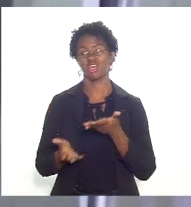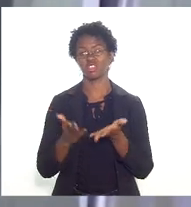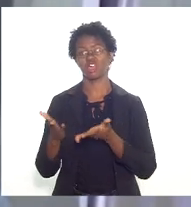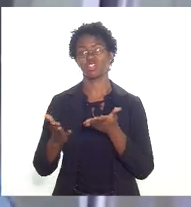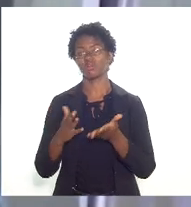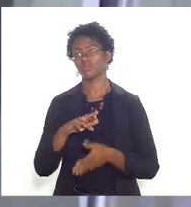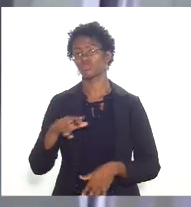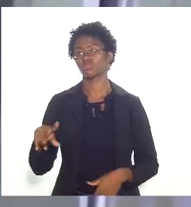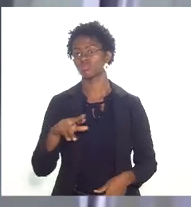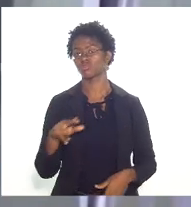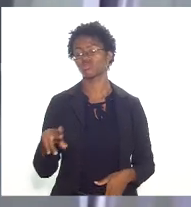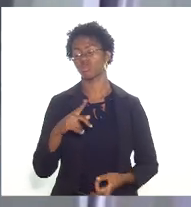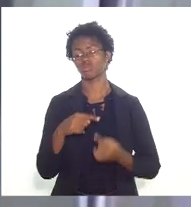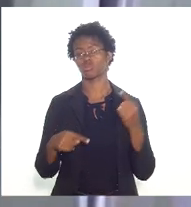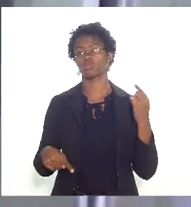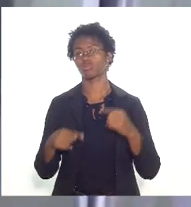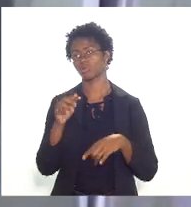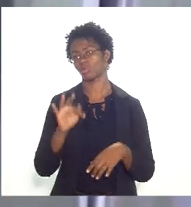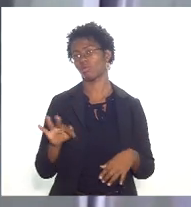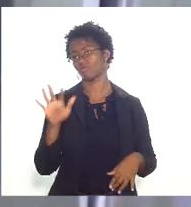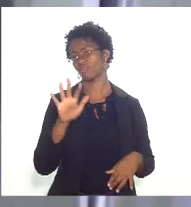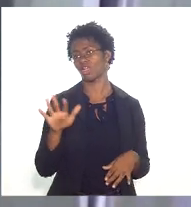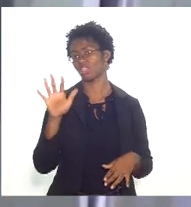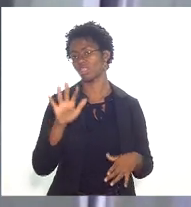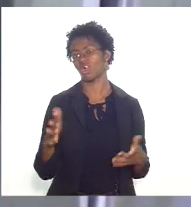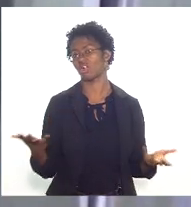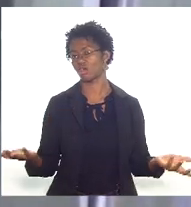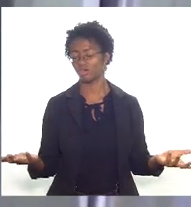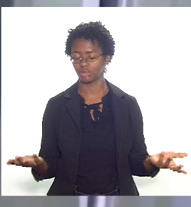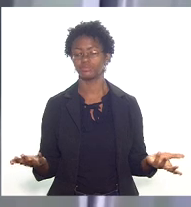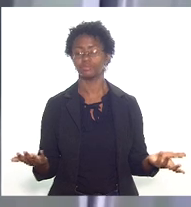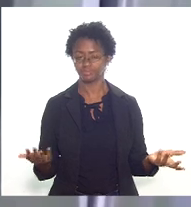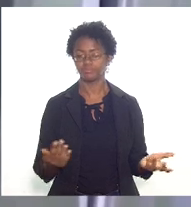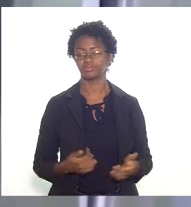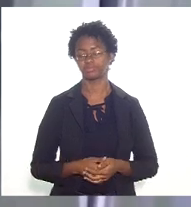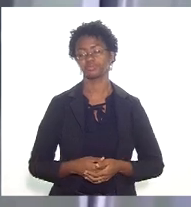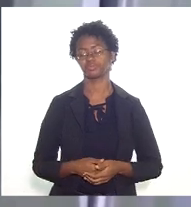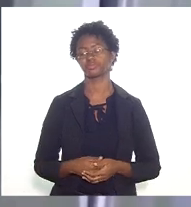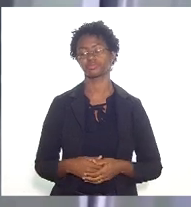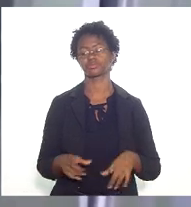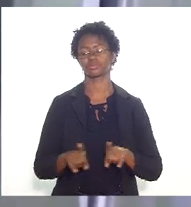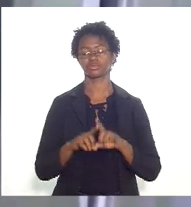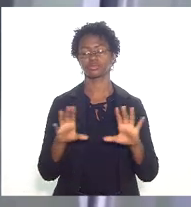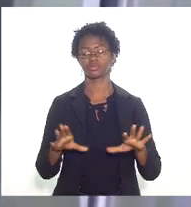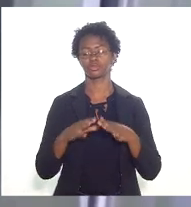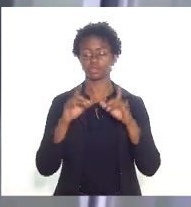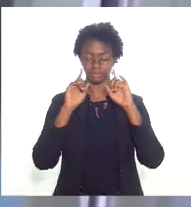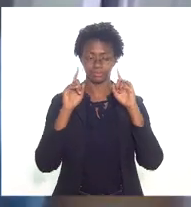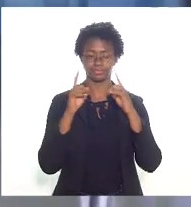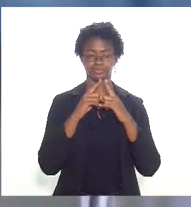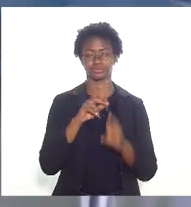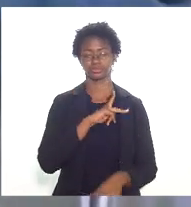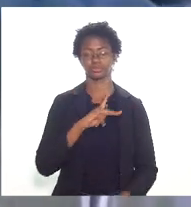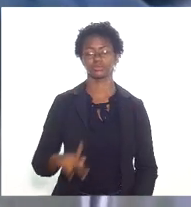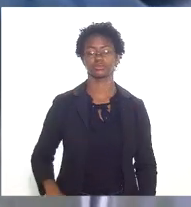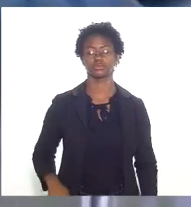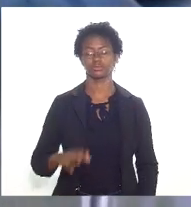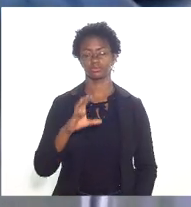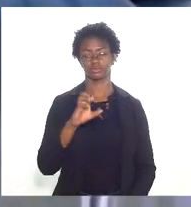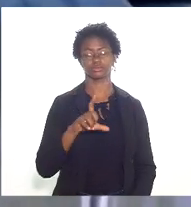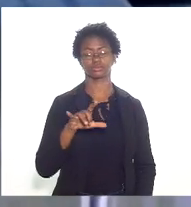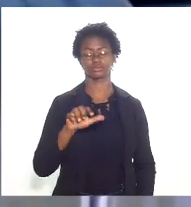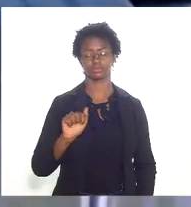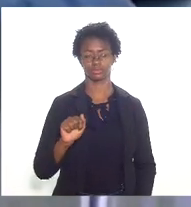e recebendo seu exemplo mas pode fazer motivo que você tem recentemente a reunião da comissão especial presidida pela deputada Célia Jordão que o